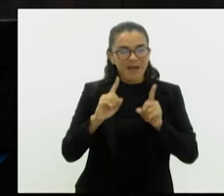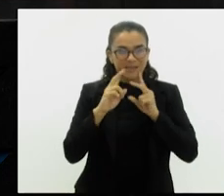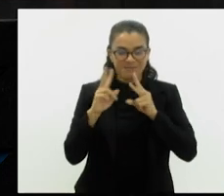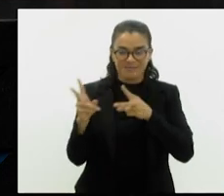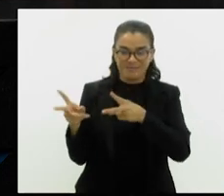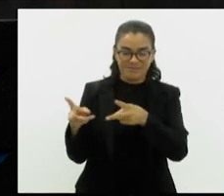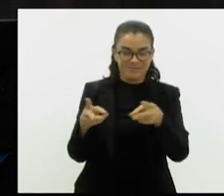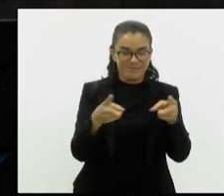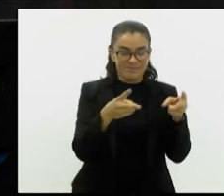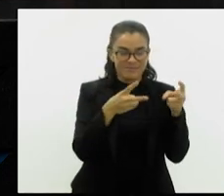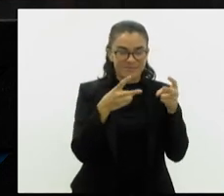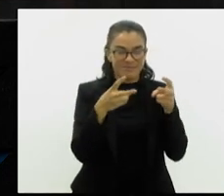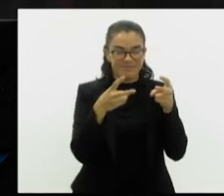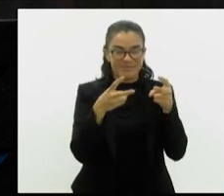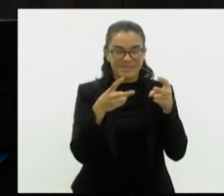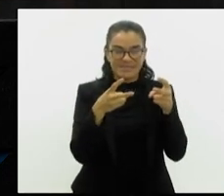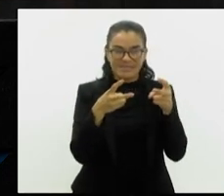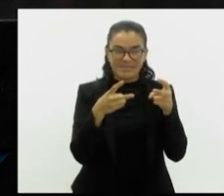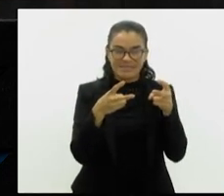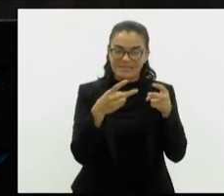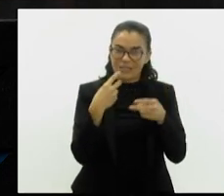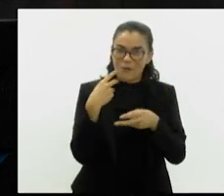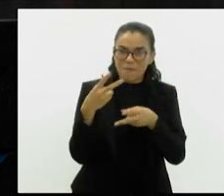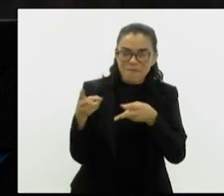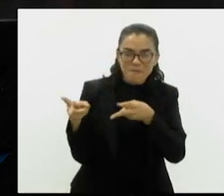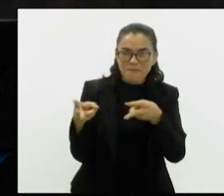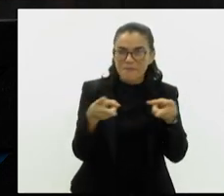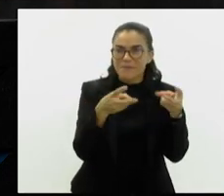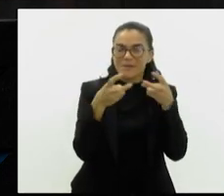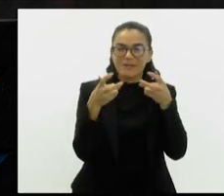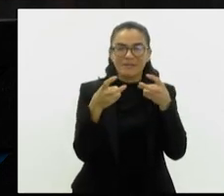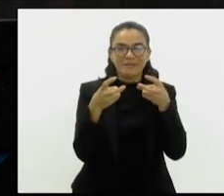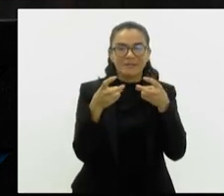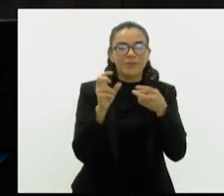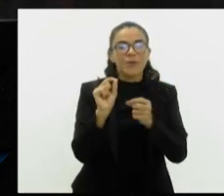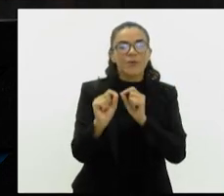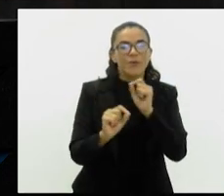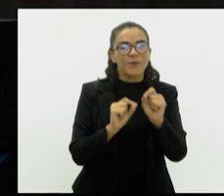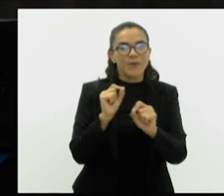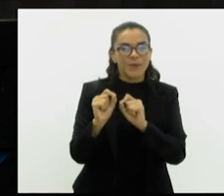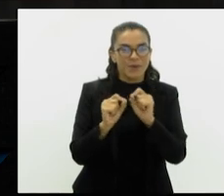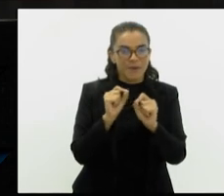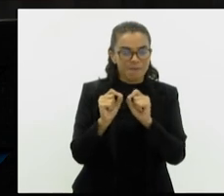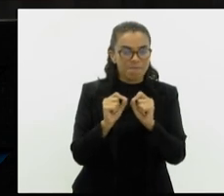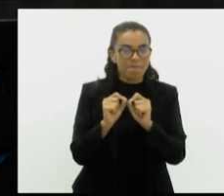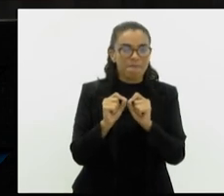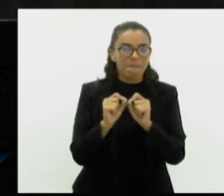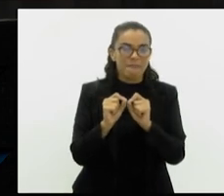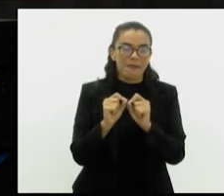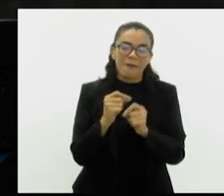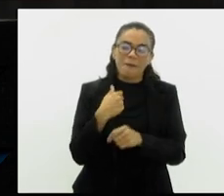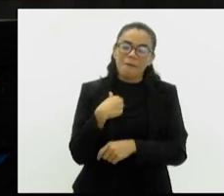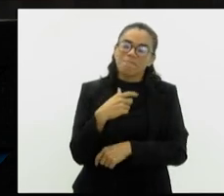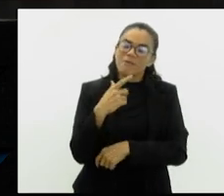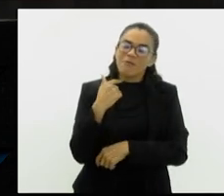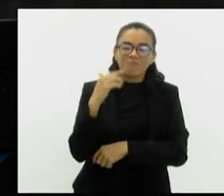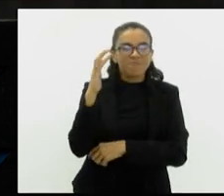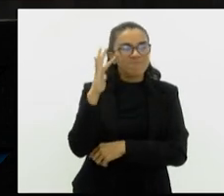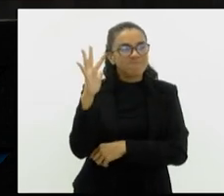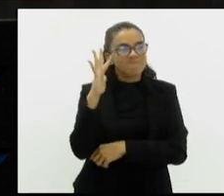trágico que eu verifico muitas vezes nos levam a